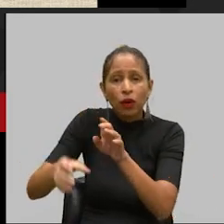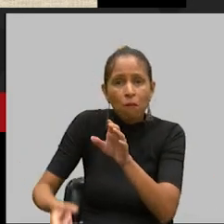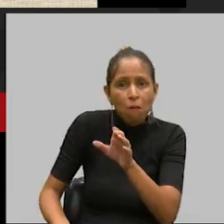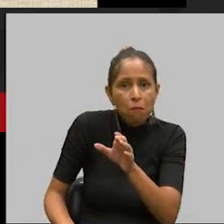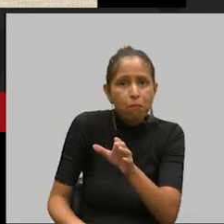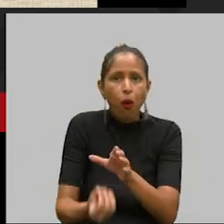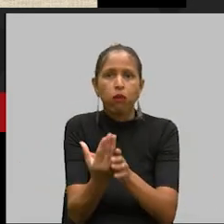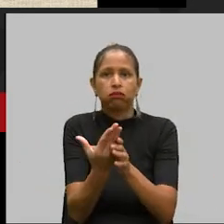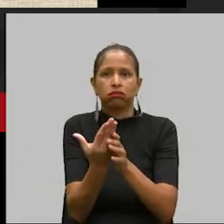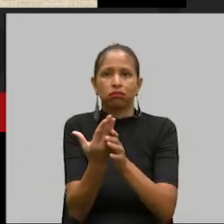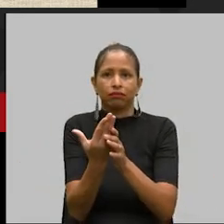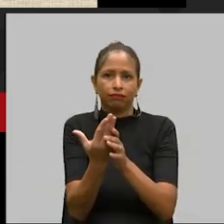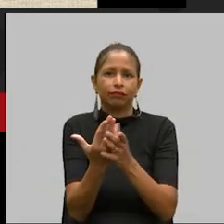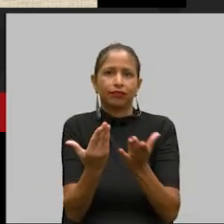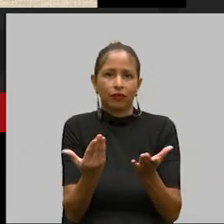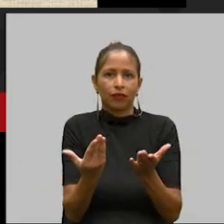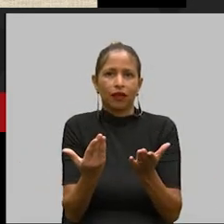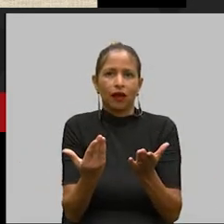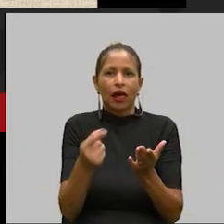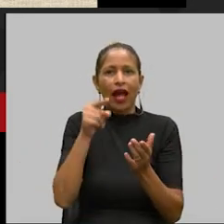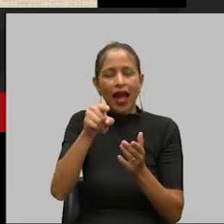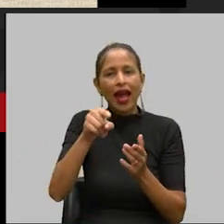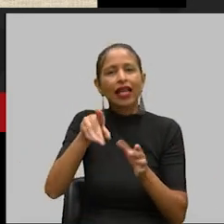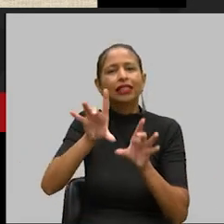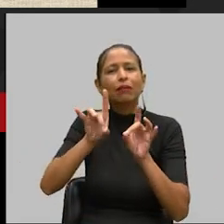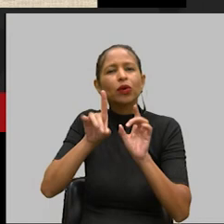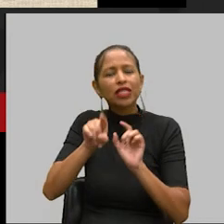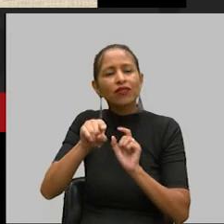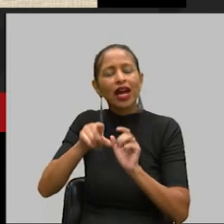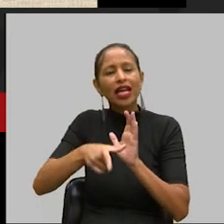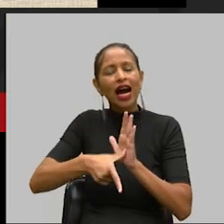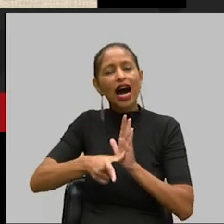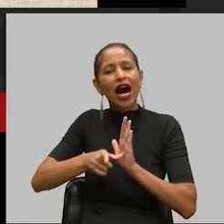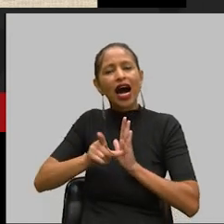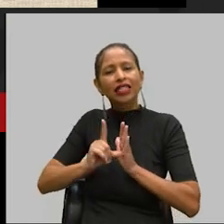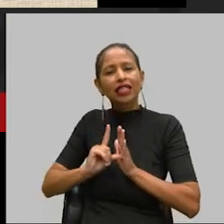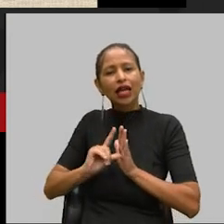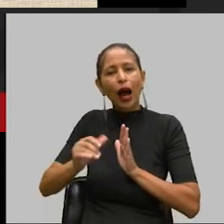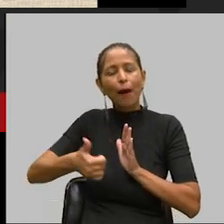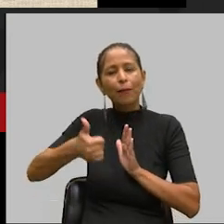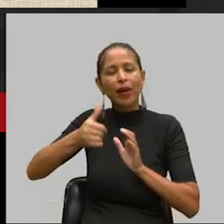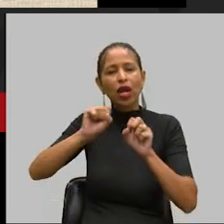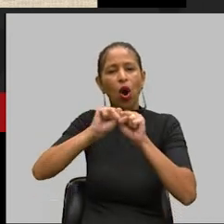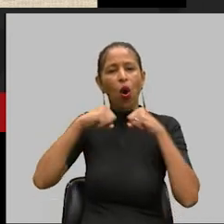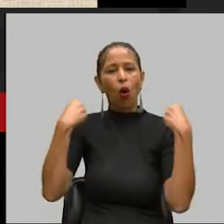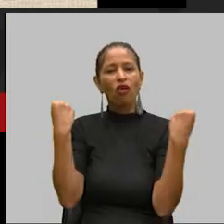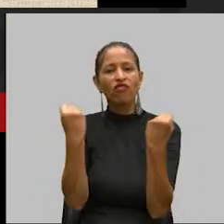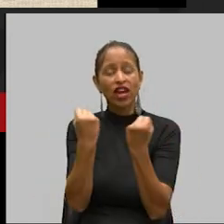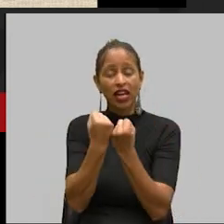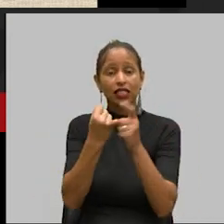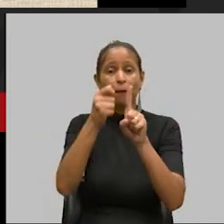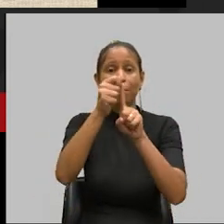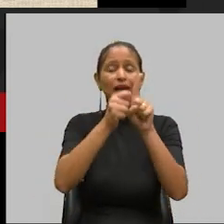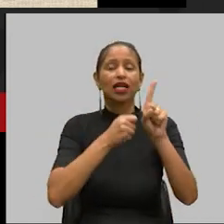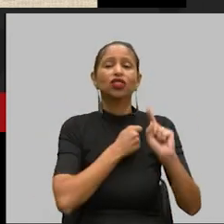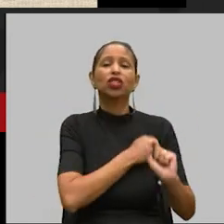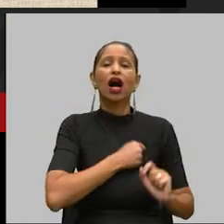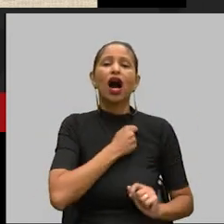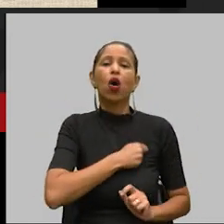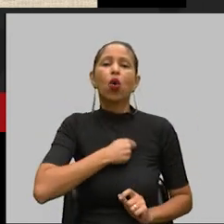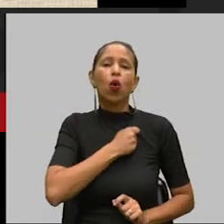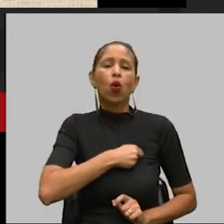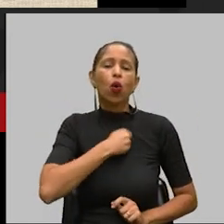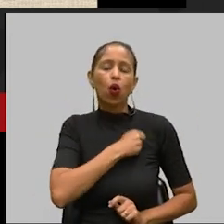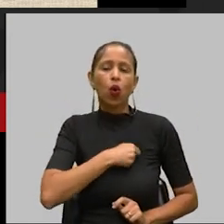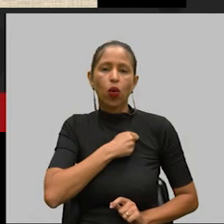pronera Né o pronera inclusive ele antecede a primeira conferência Nossa que foi em agosto né então a gente já